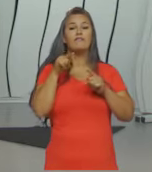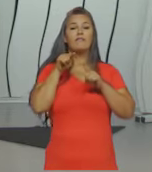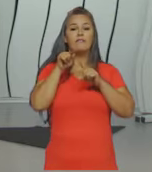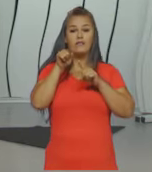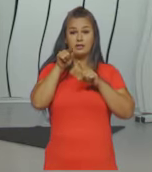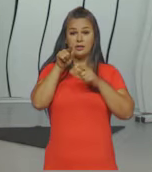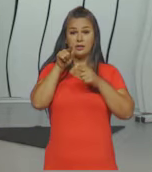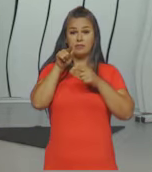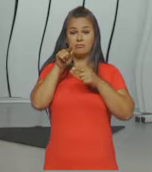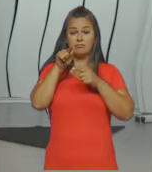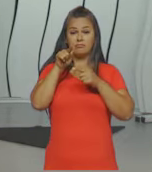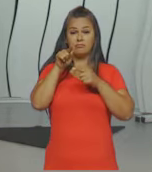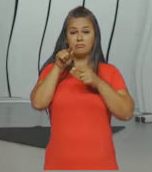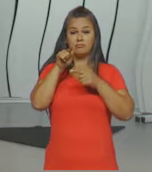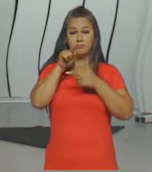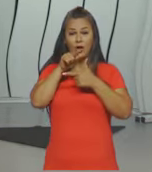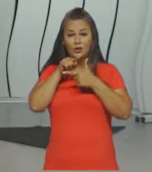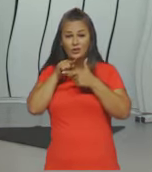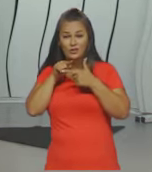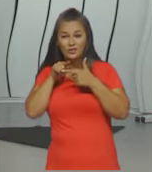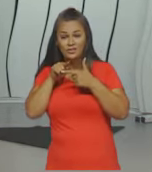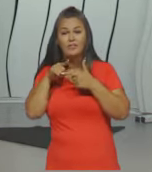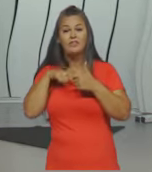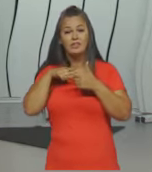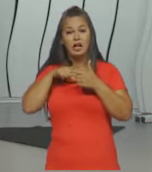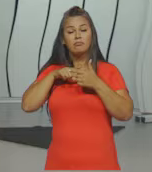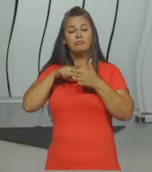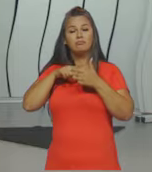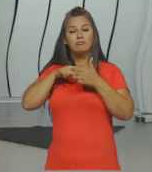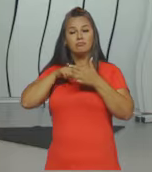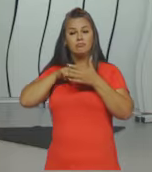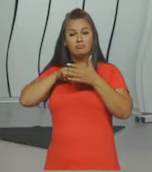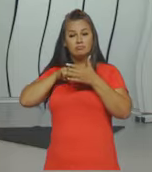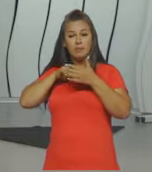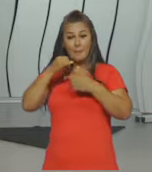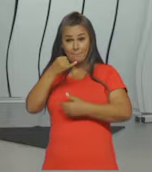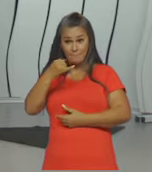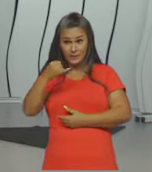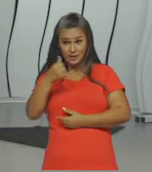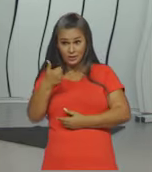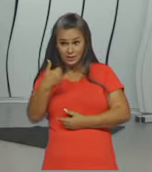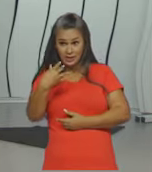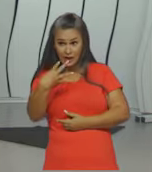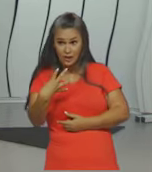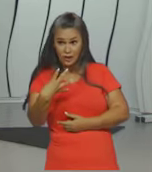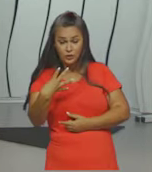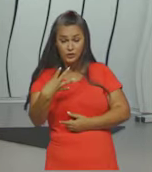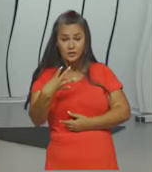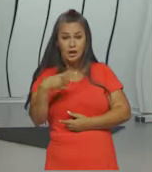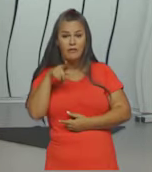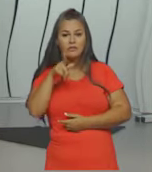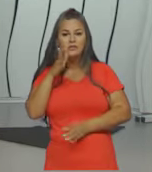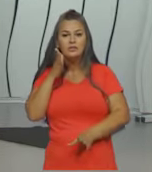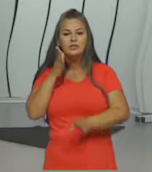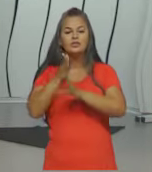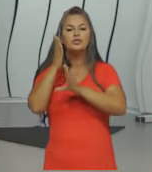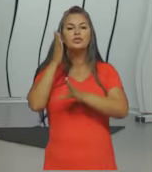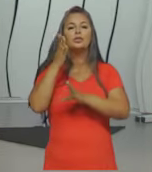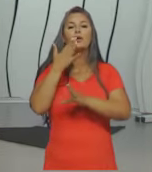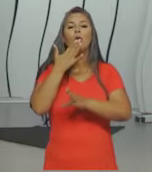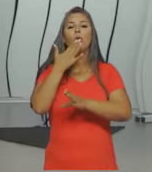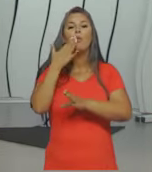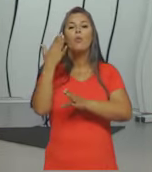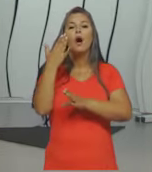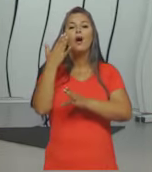14 e aí você vai ter o dia fértil, que é o dia que a mulher está pronta